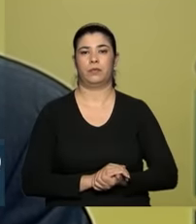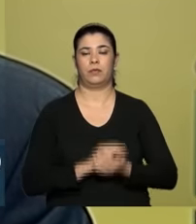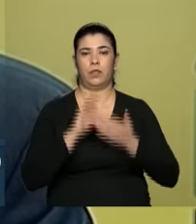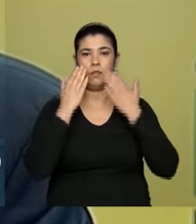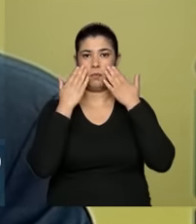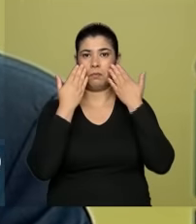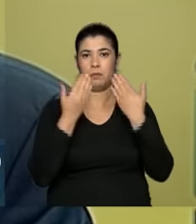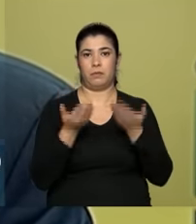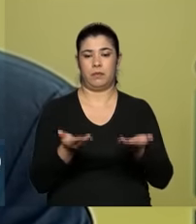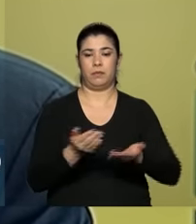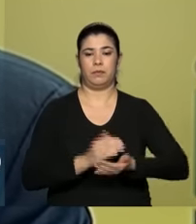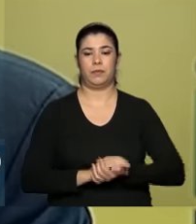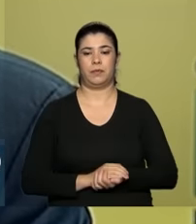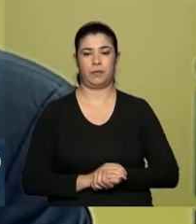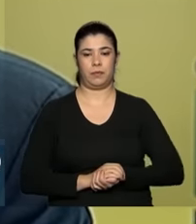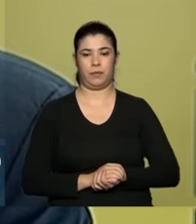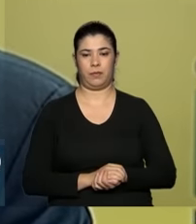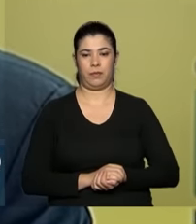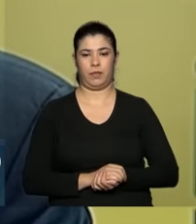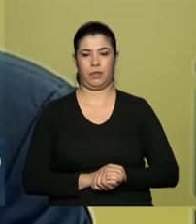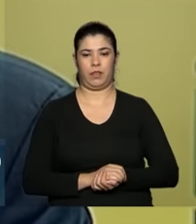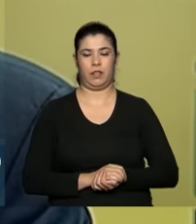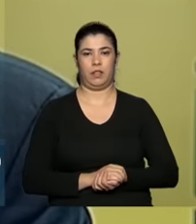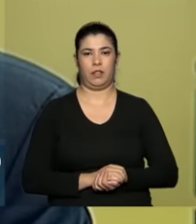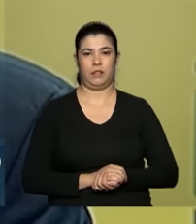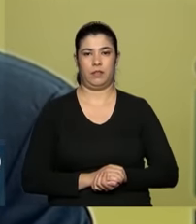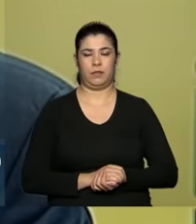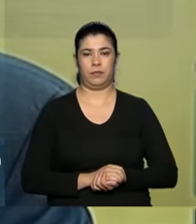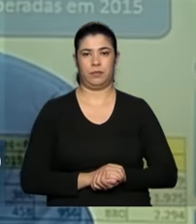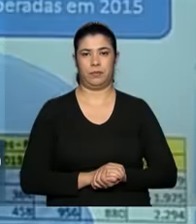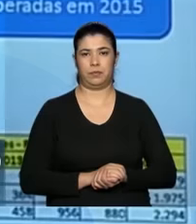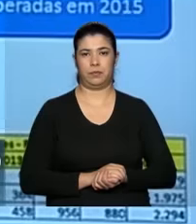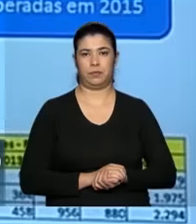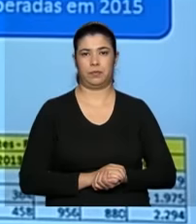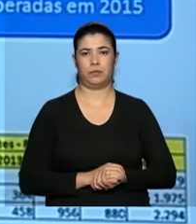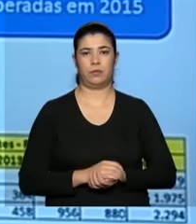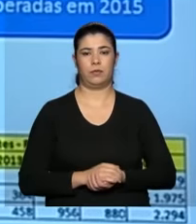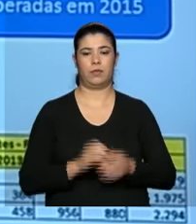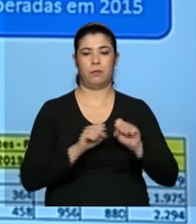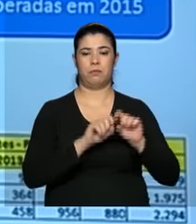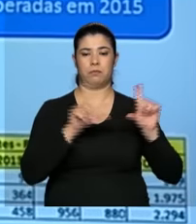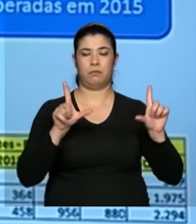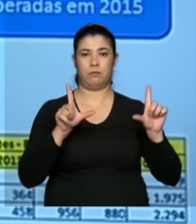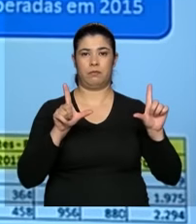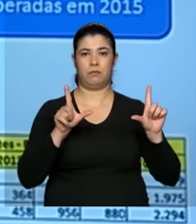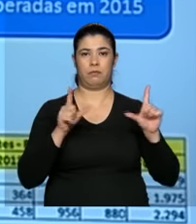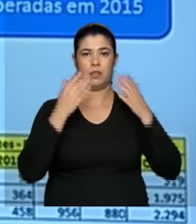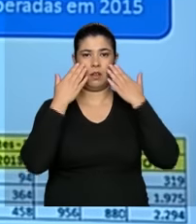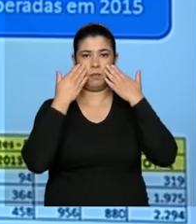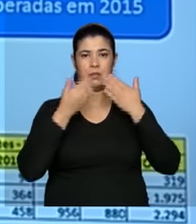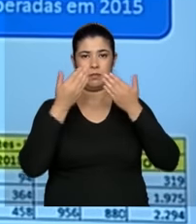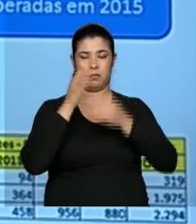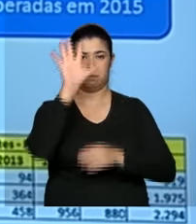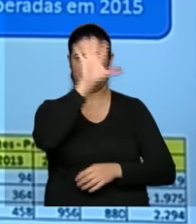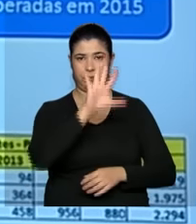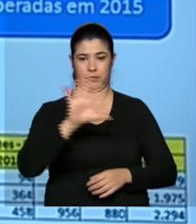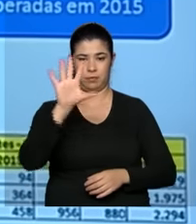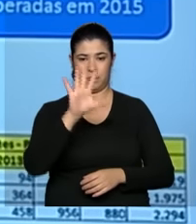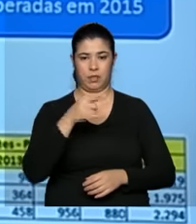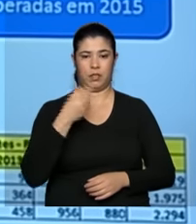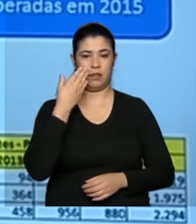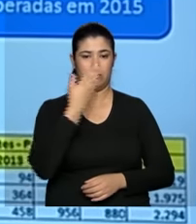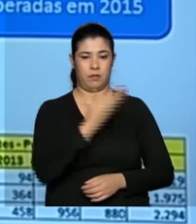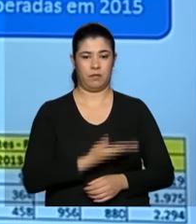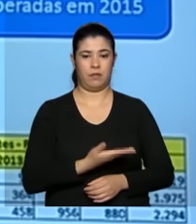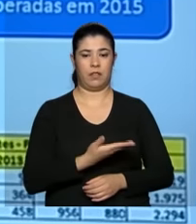favor? Então, esse é um total para mostrar como, na medida em que se